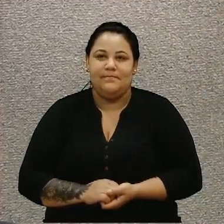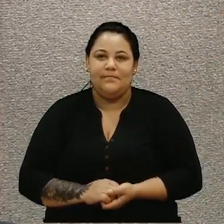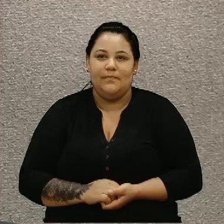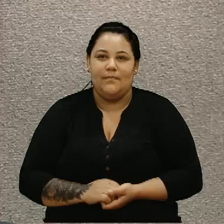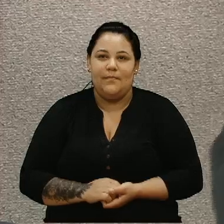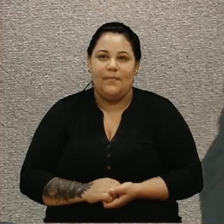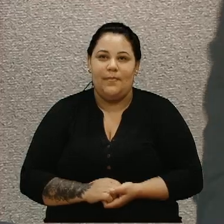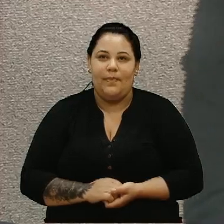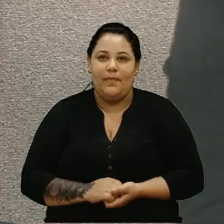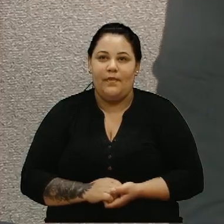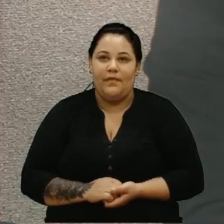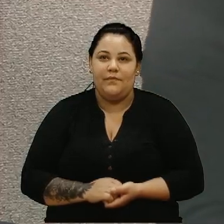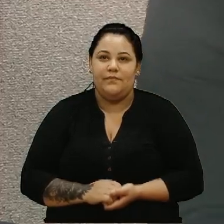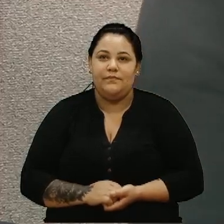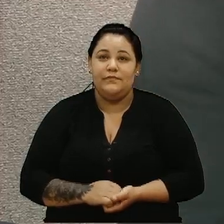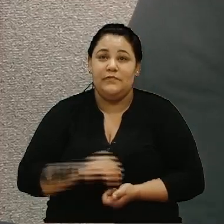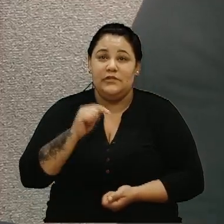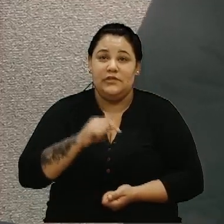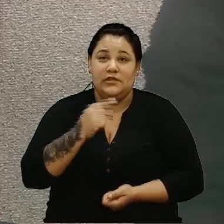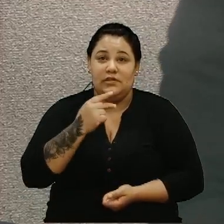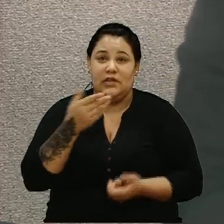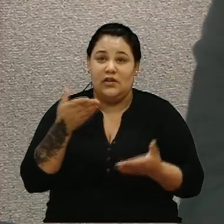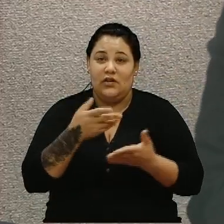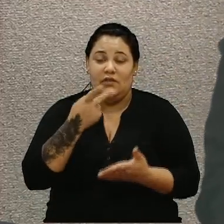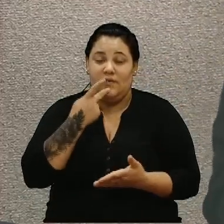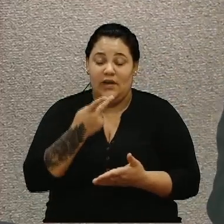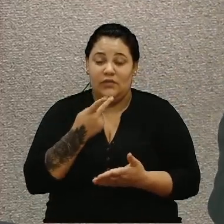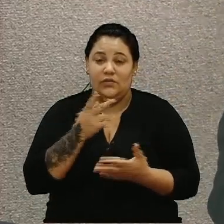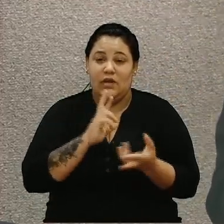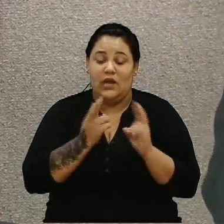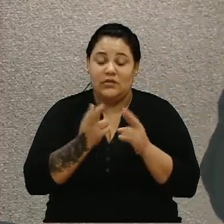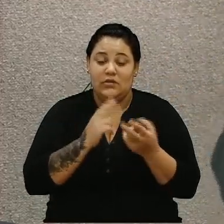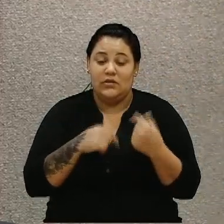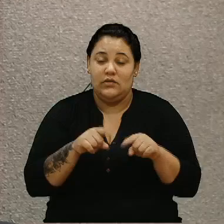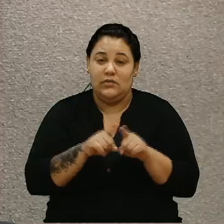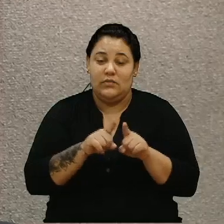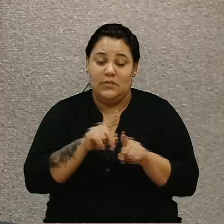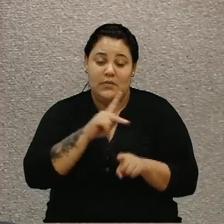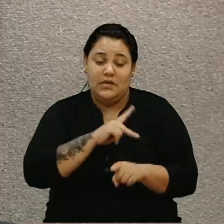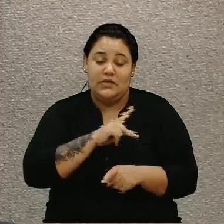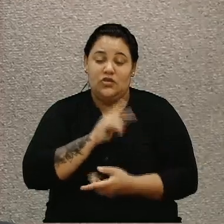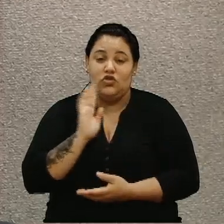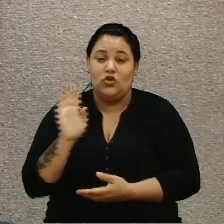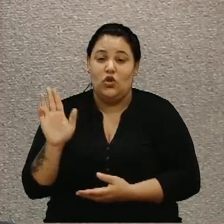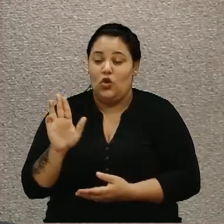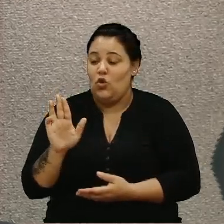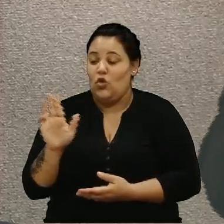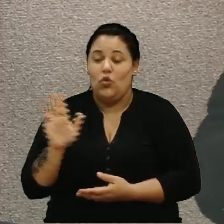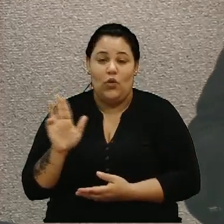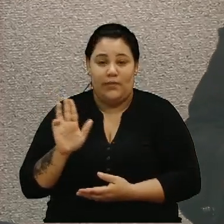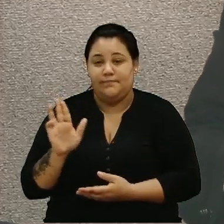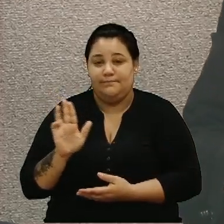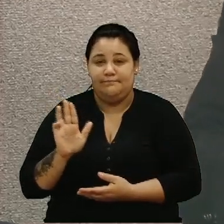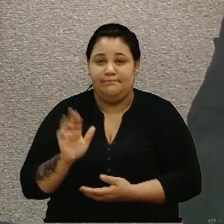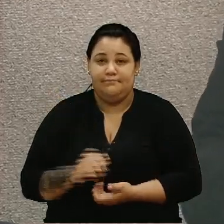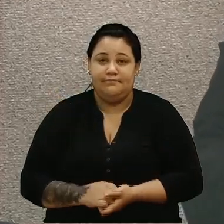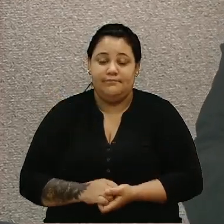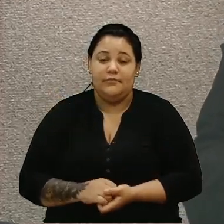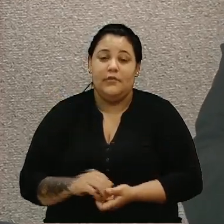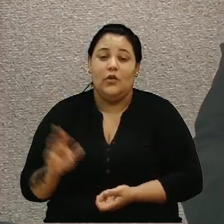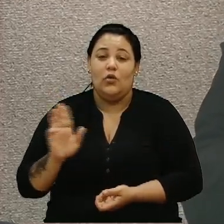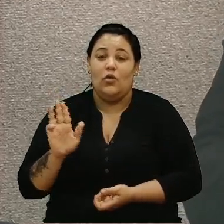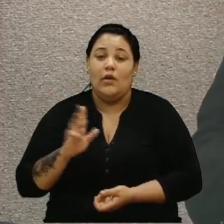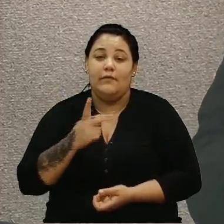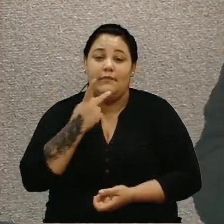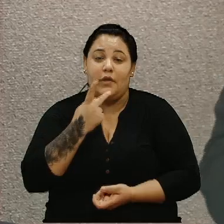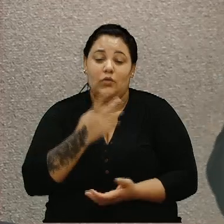Aqui, agora eu falo a respeito do presidente Lula. Então, o presidente Lula, ele disse no